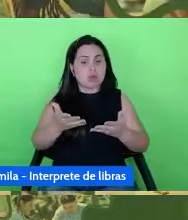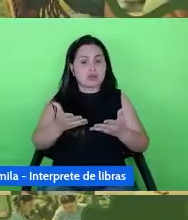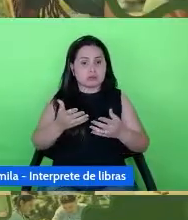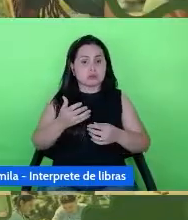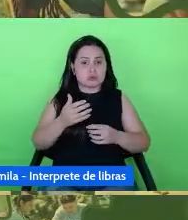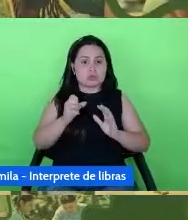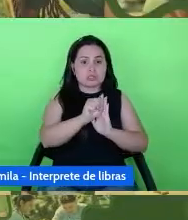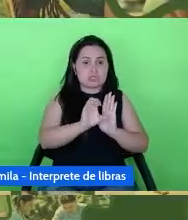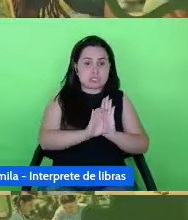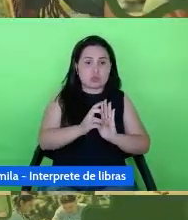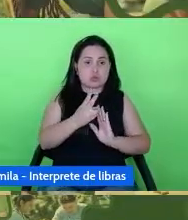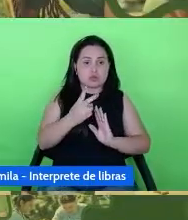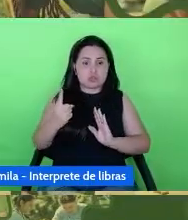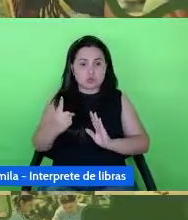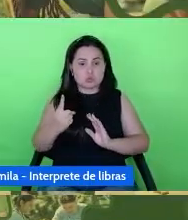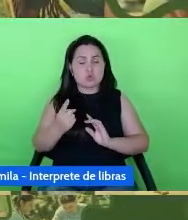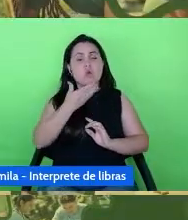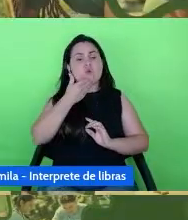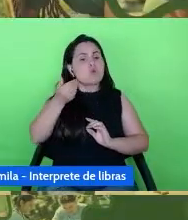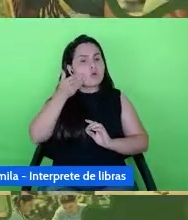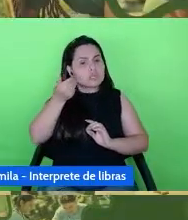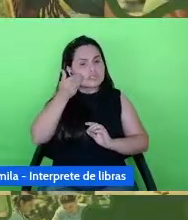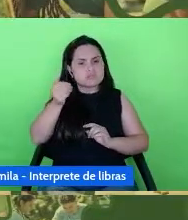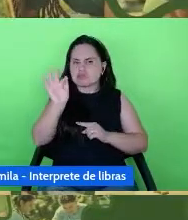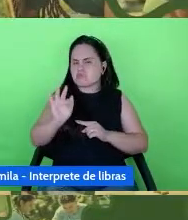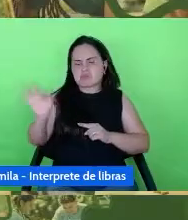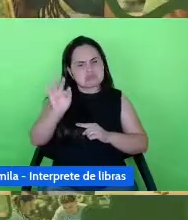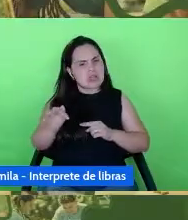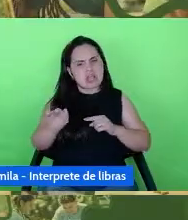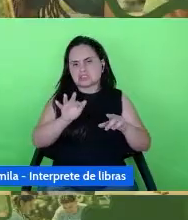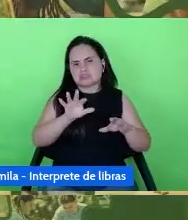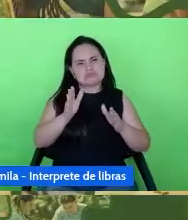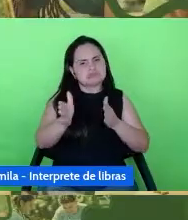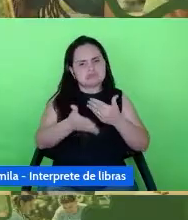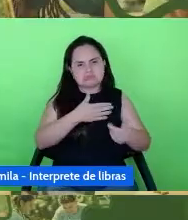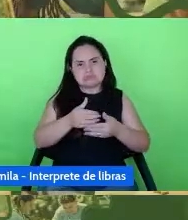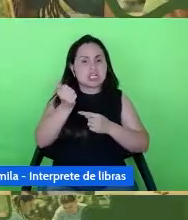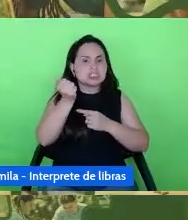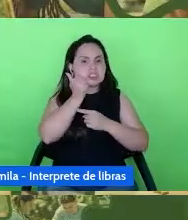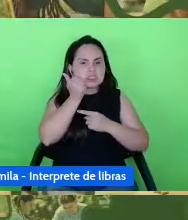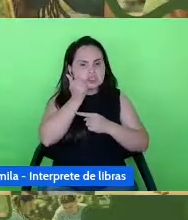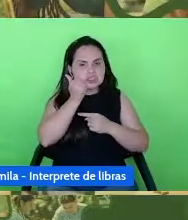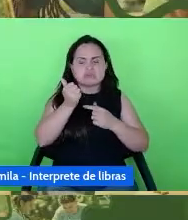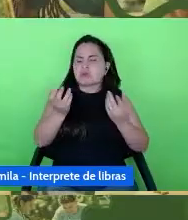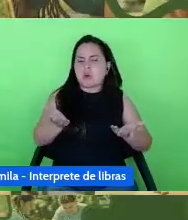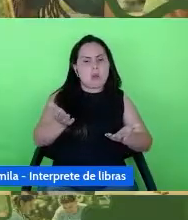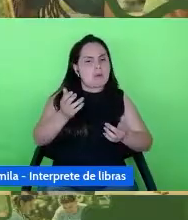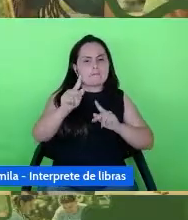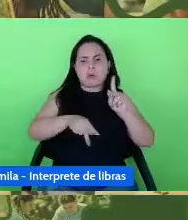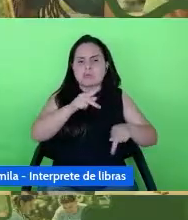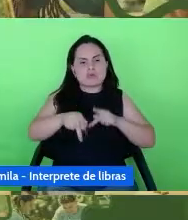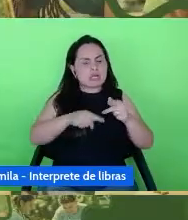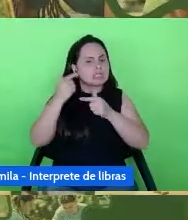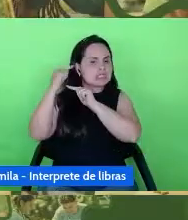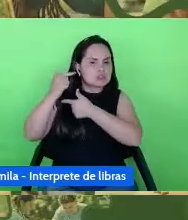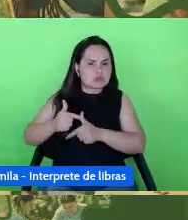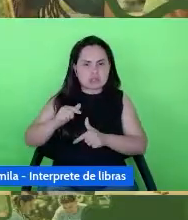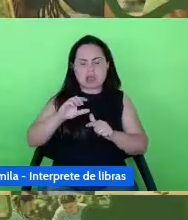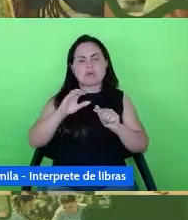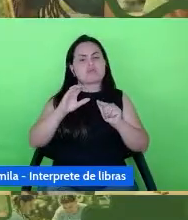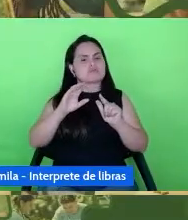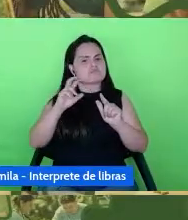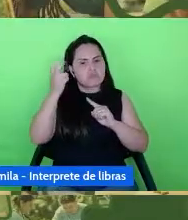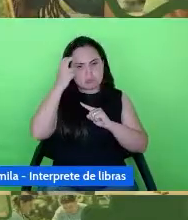usa conhecimentos, sejam universitários, acadêmicos, científicos, sejam populares, tradicionais de comunidade, todos